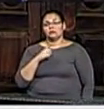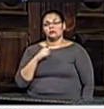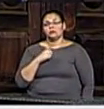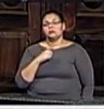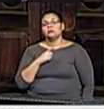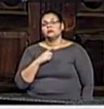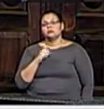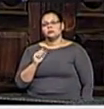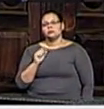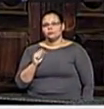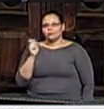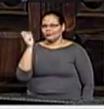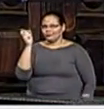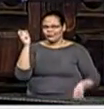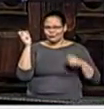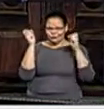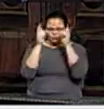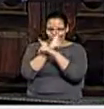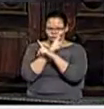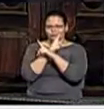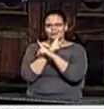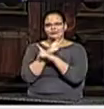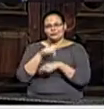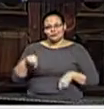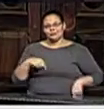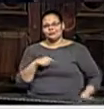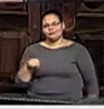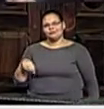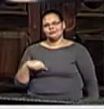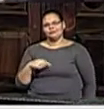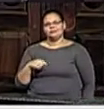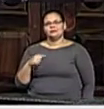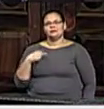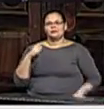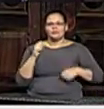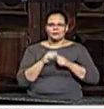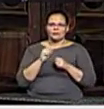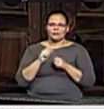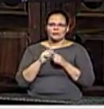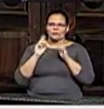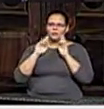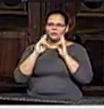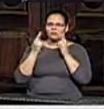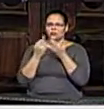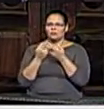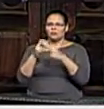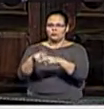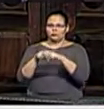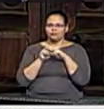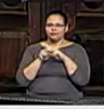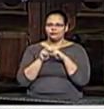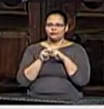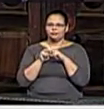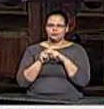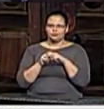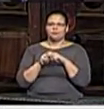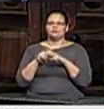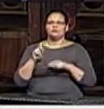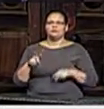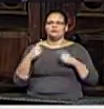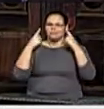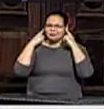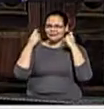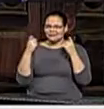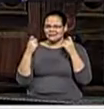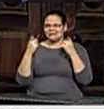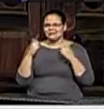tornando difícil a gente fazer a reunião por conta dos grunhidos